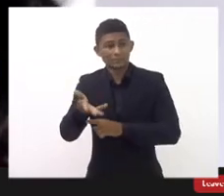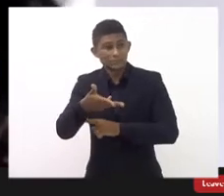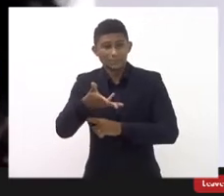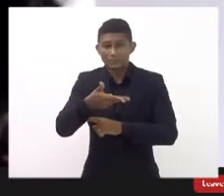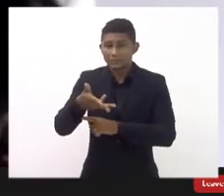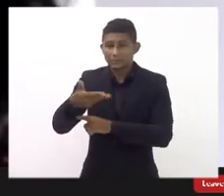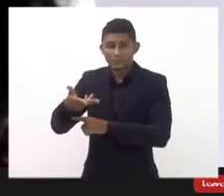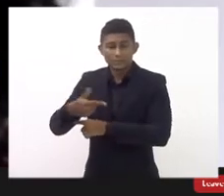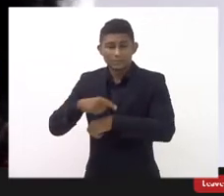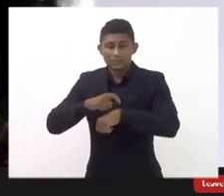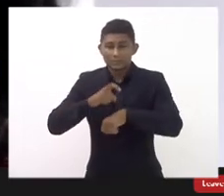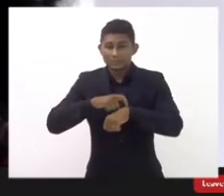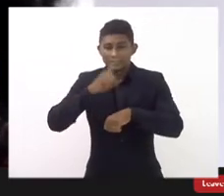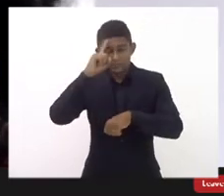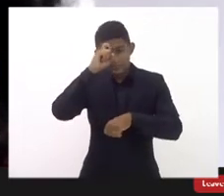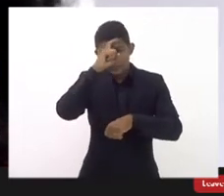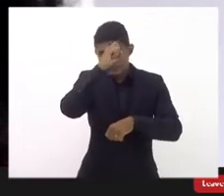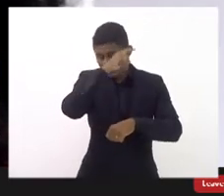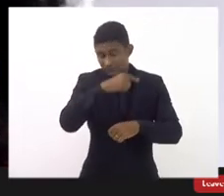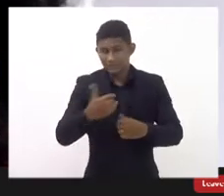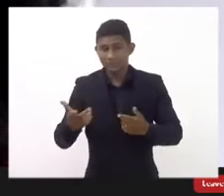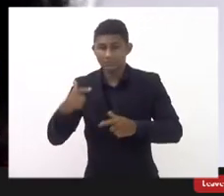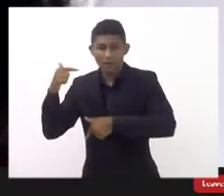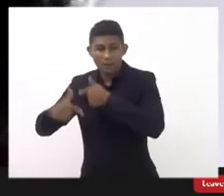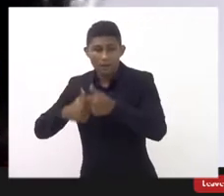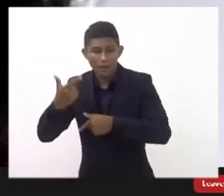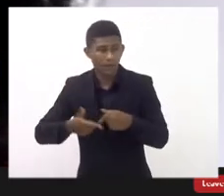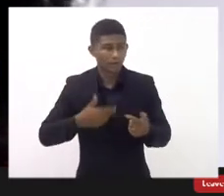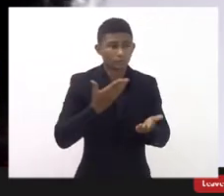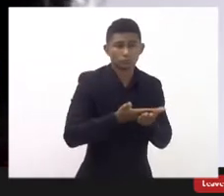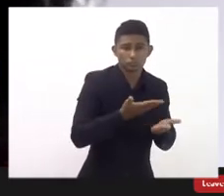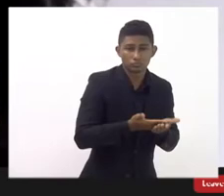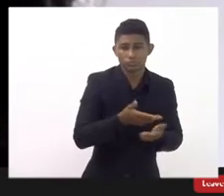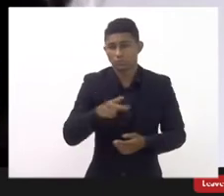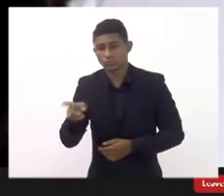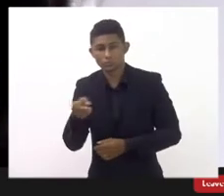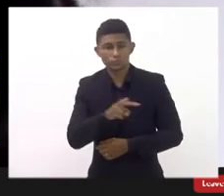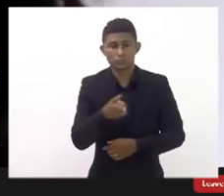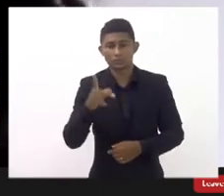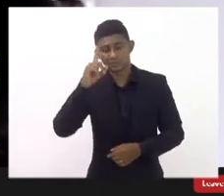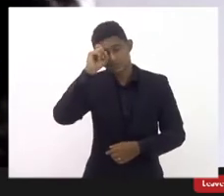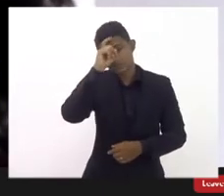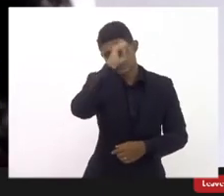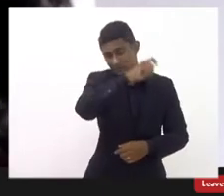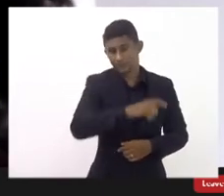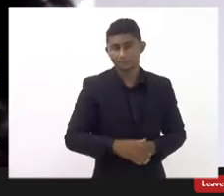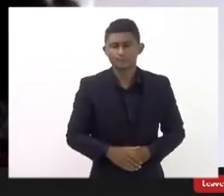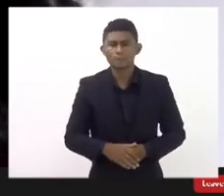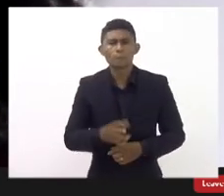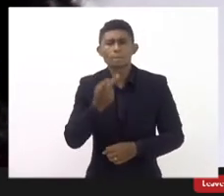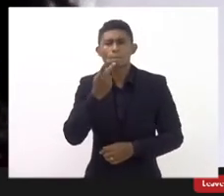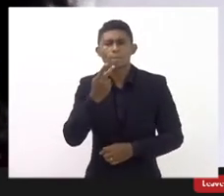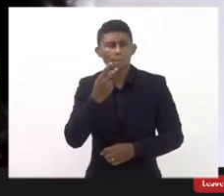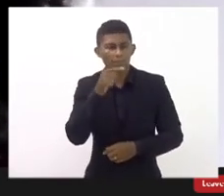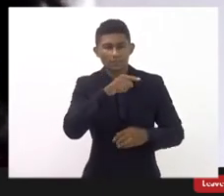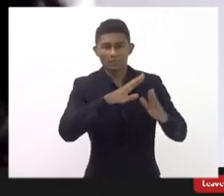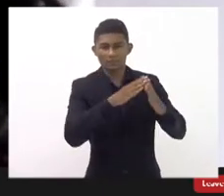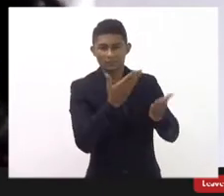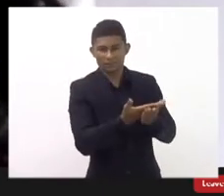tempo que é muito escasso, que é muito caro. E dizer que no contexto de retorno às aulas